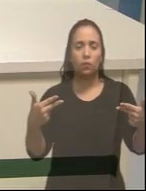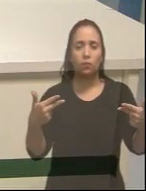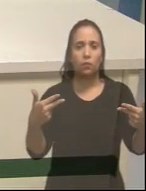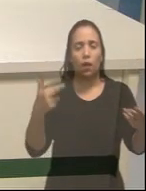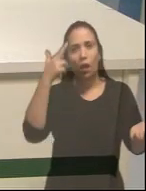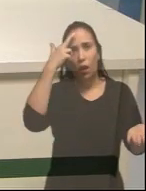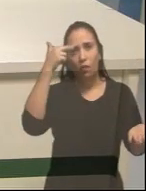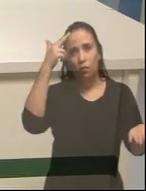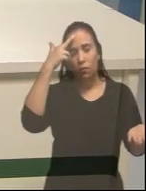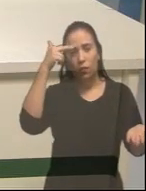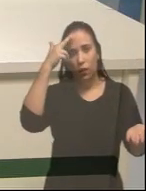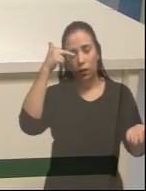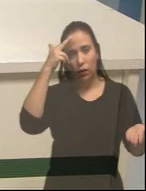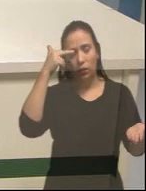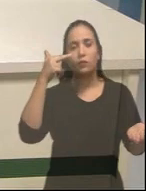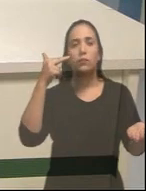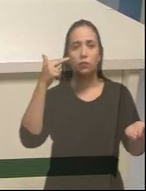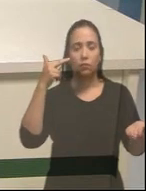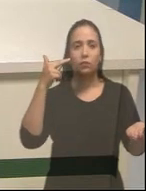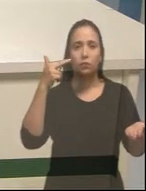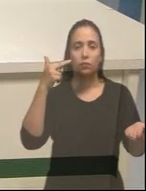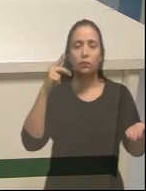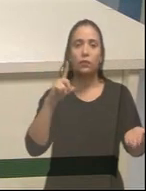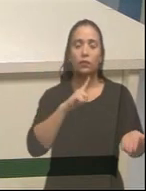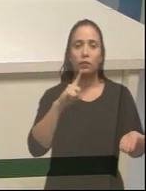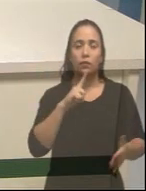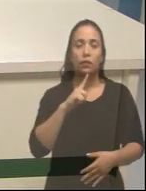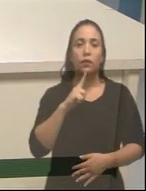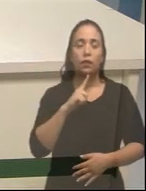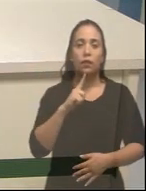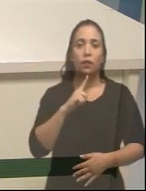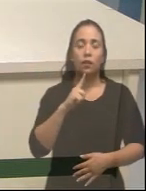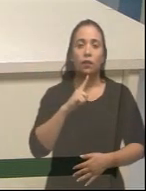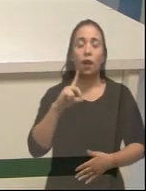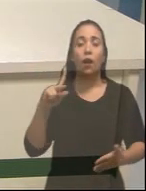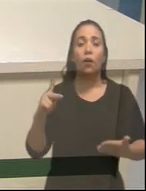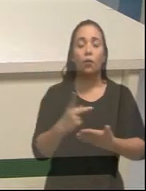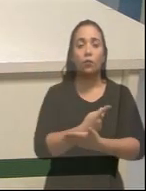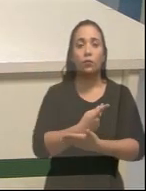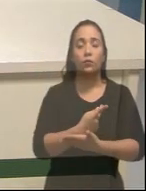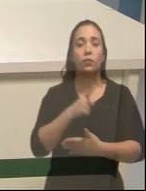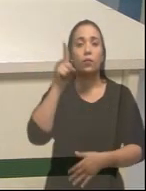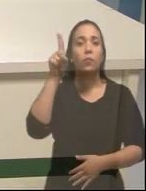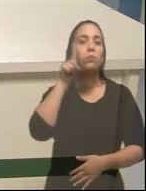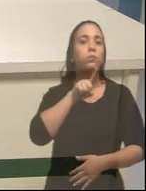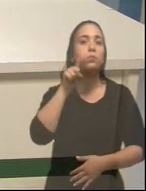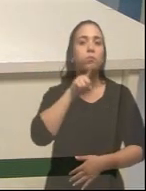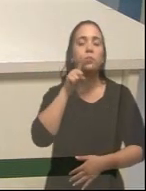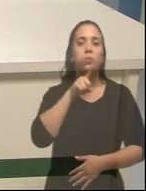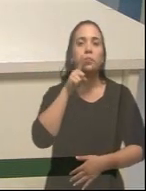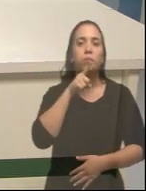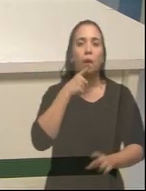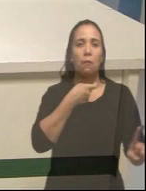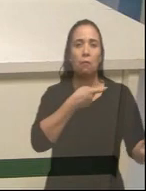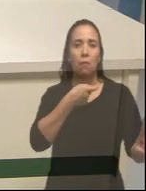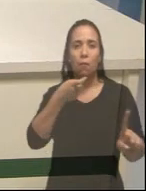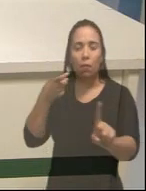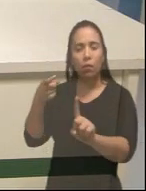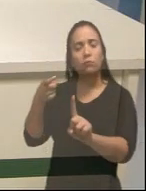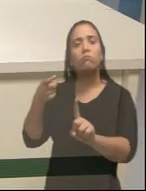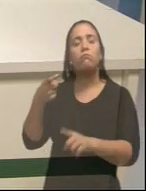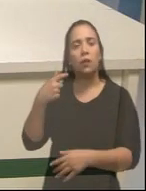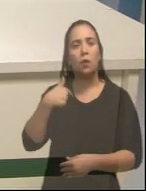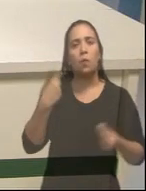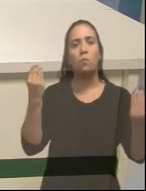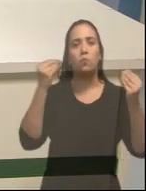da vida mesmo do cidadão, como ela hoje é tratada de forma banal, aconteceu também agora nos Estados Unidos. E eu até